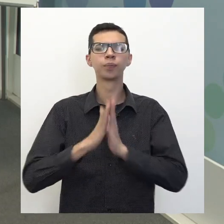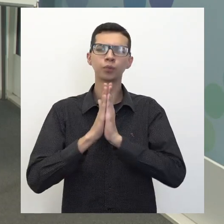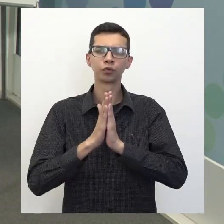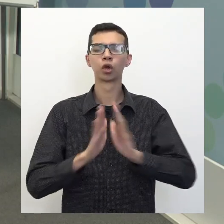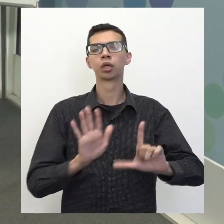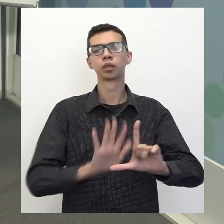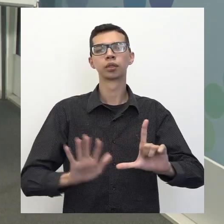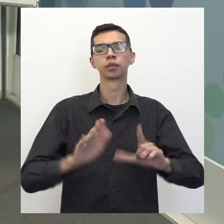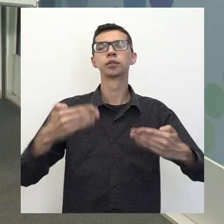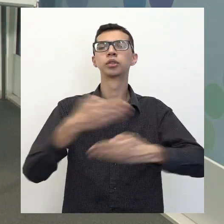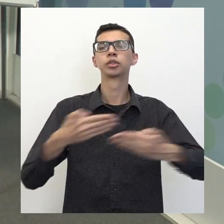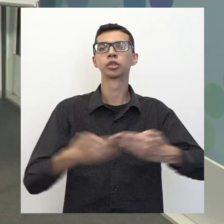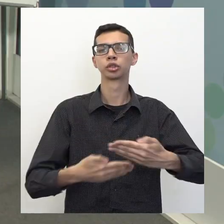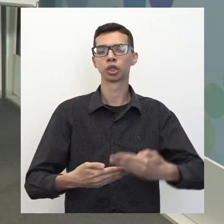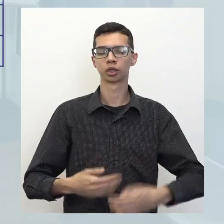gentileza?